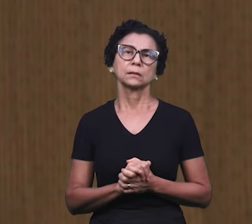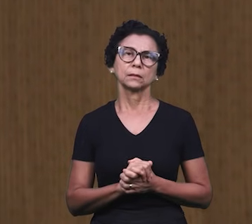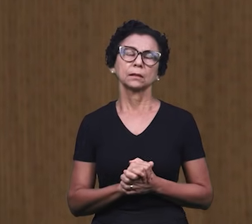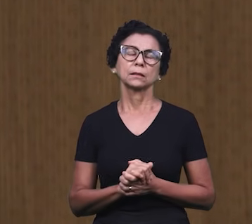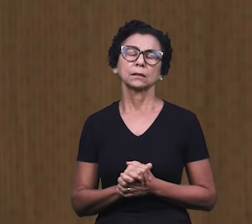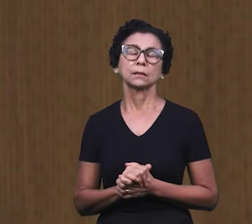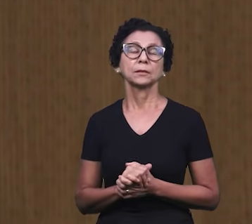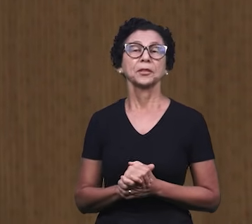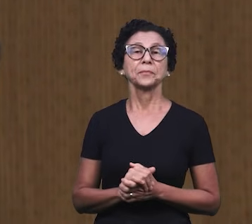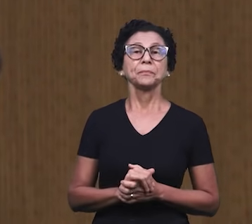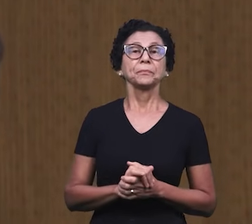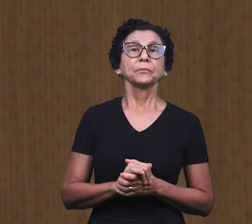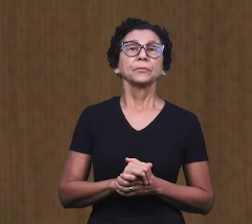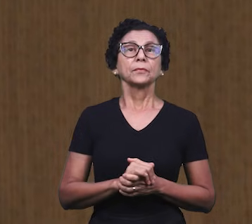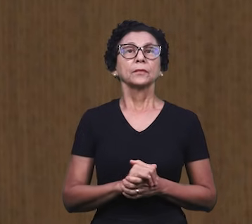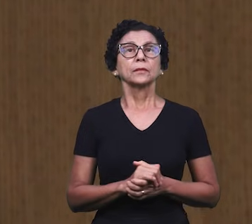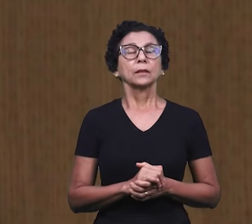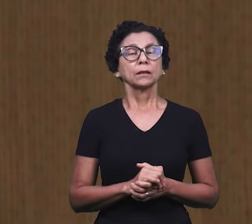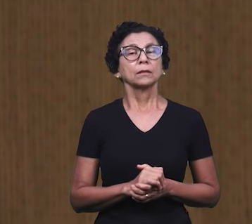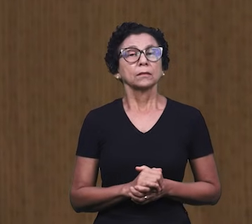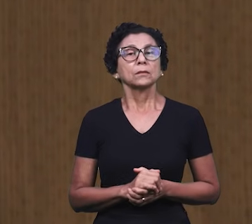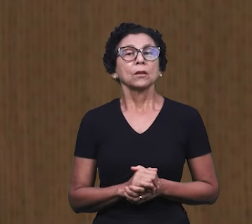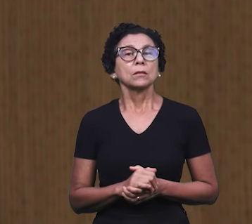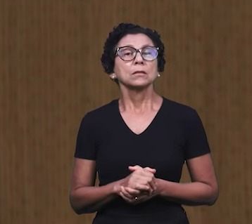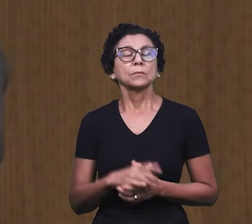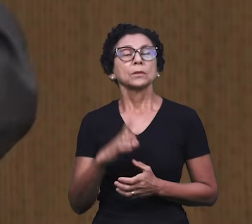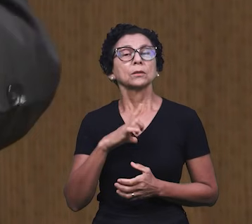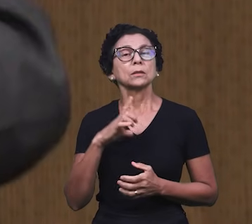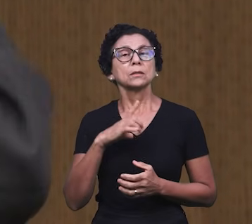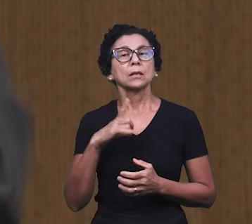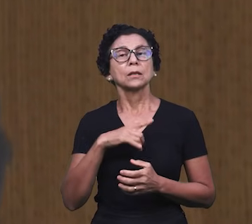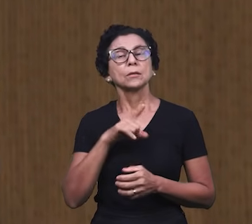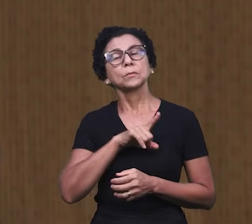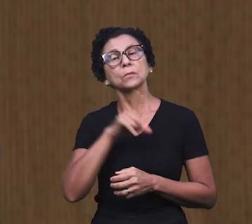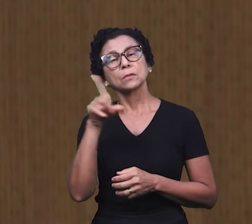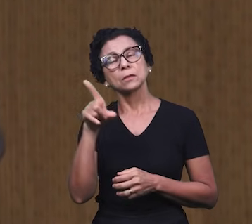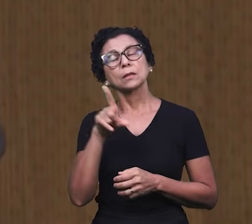quando a gente vê um horário com eles lá, né?